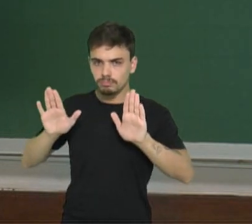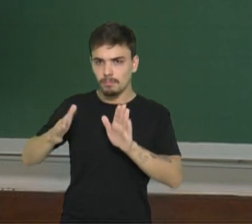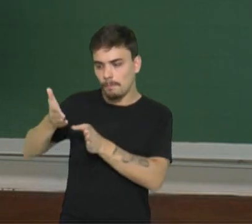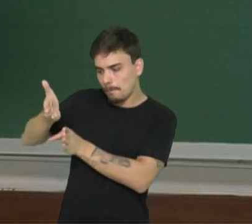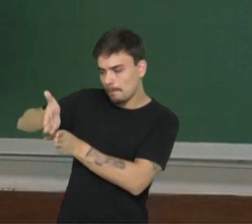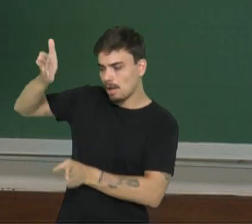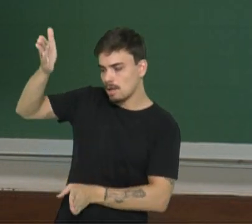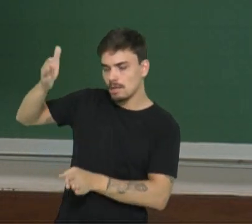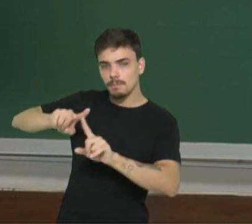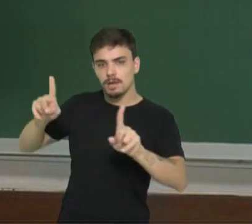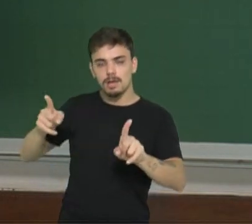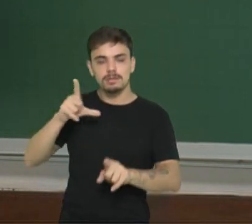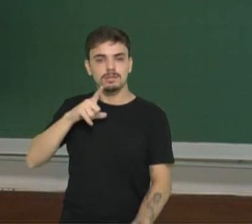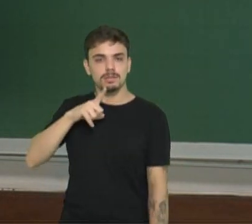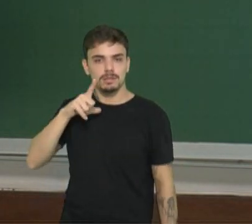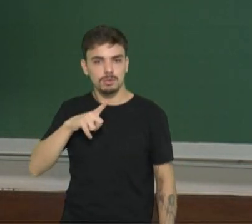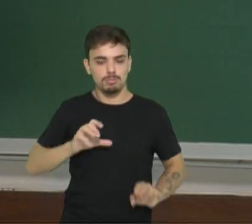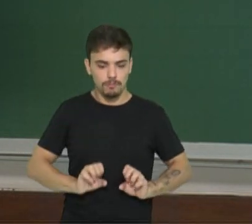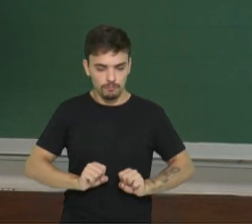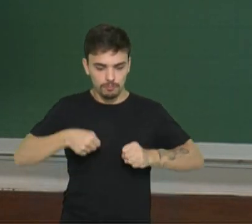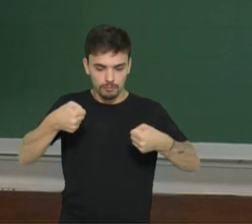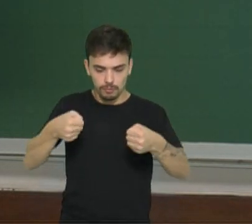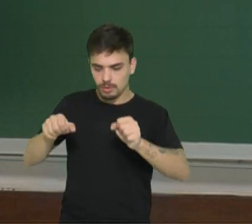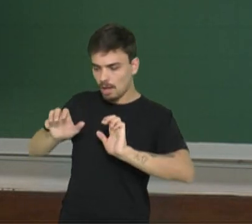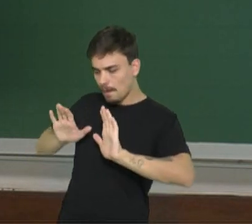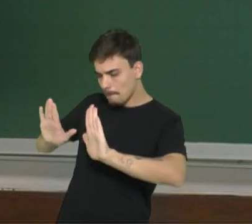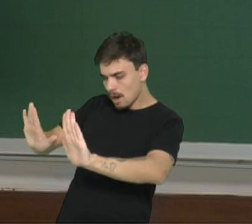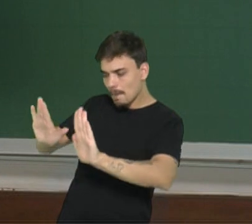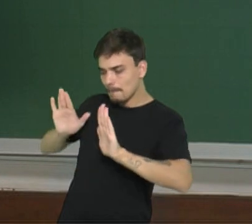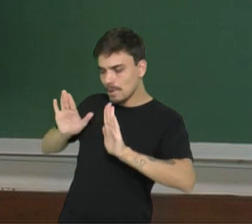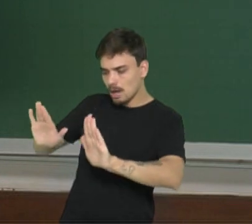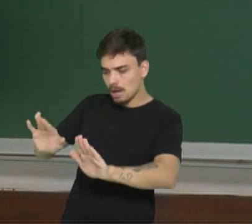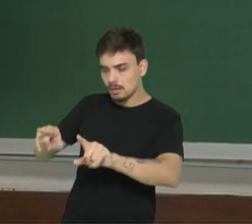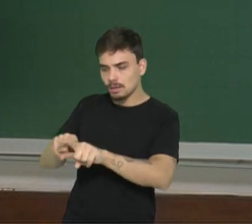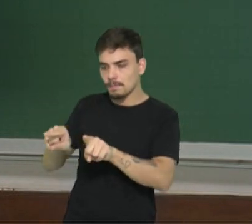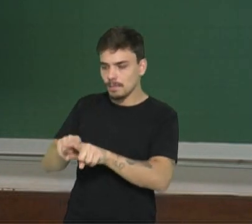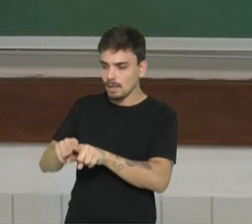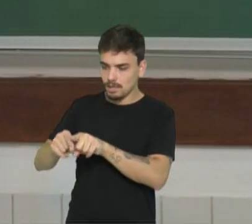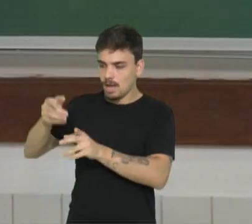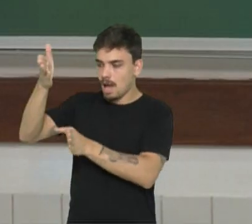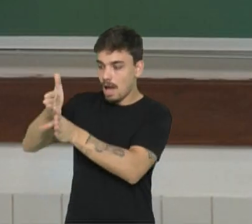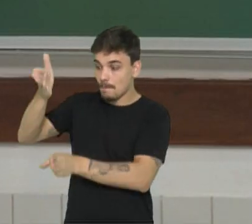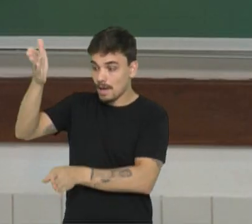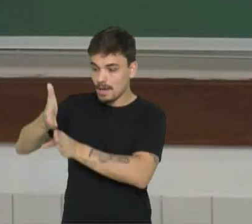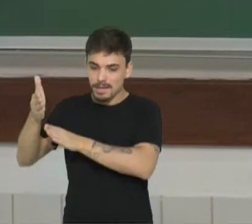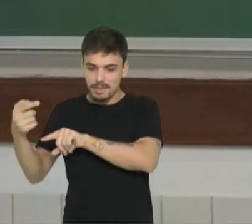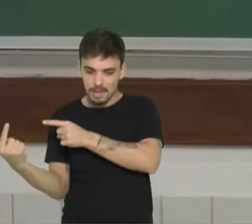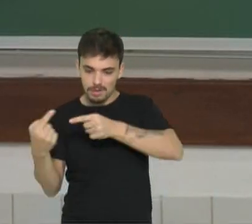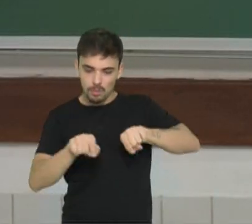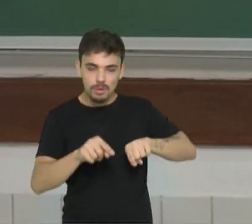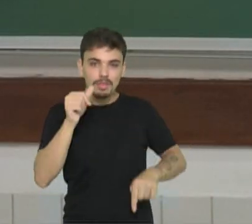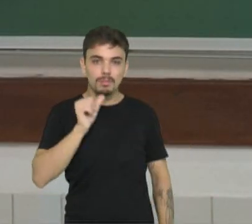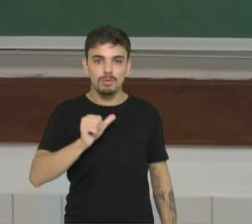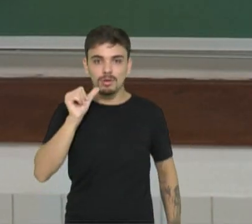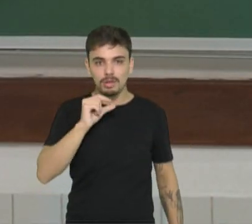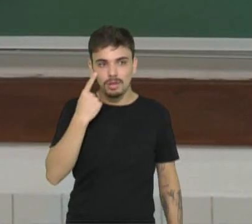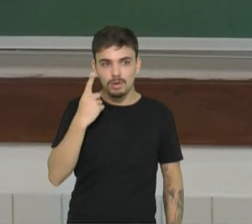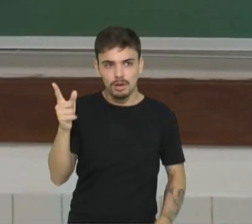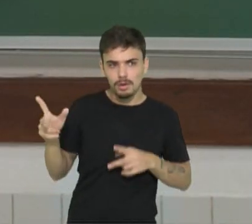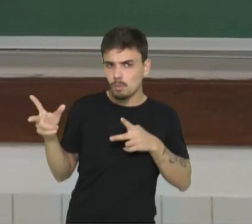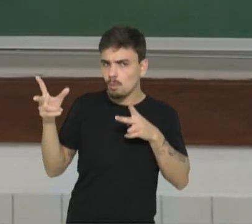mesma força que a mulher está exercendo sobre a parede está exercendo sobre ela. Então temos até aqui, ó,